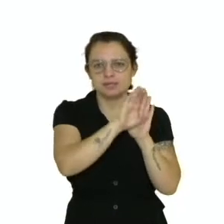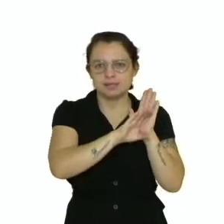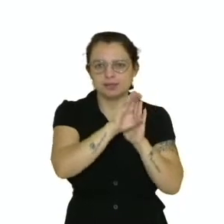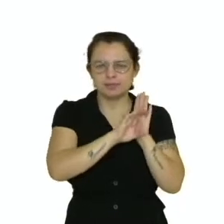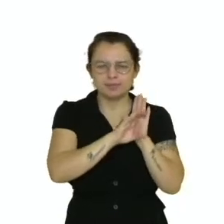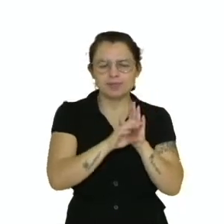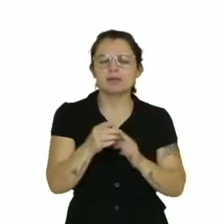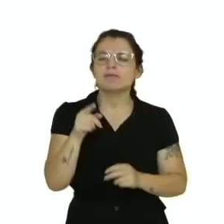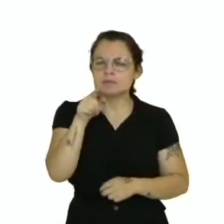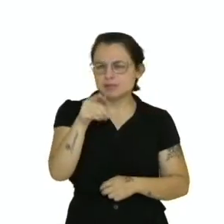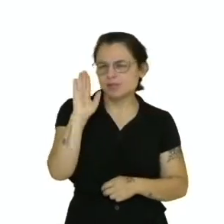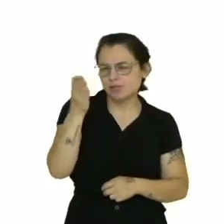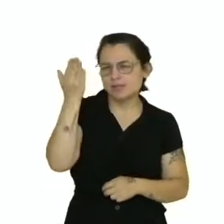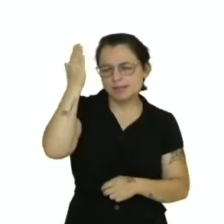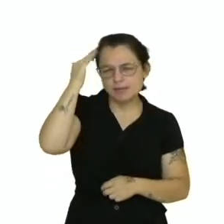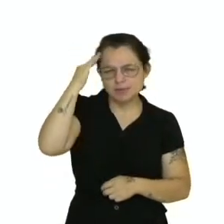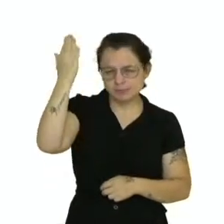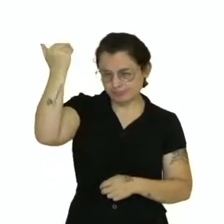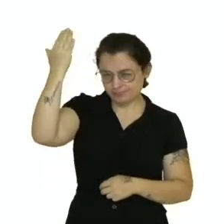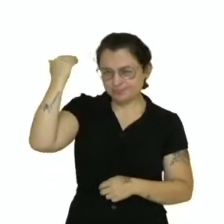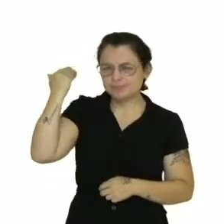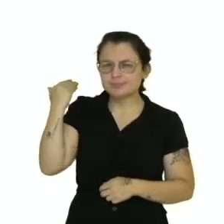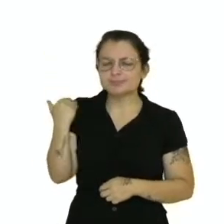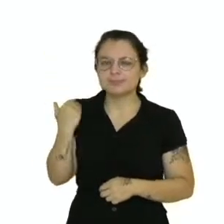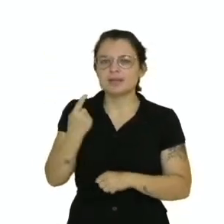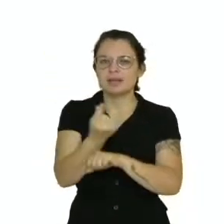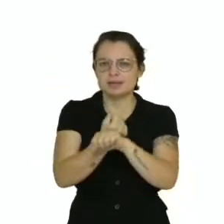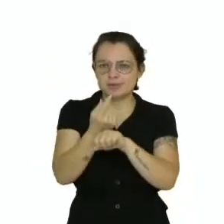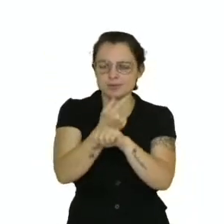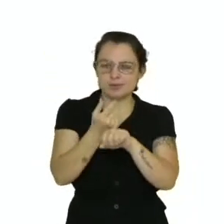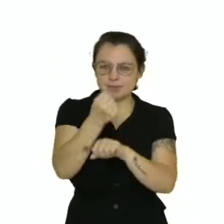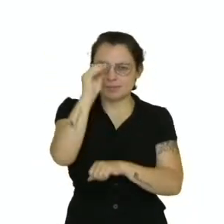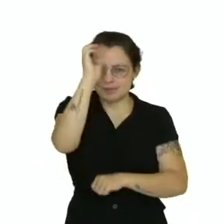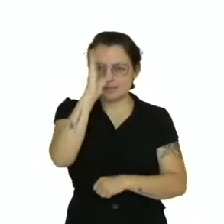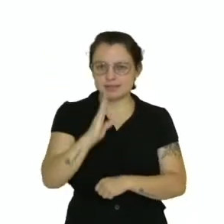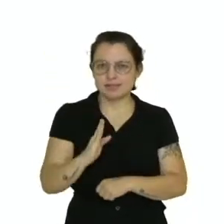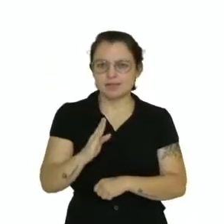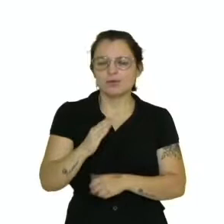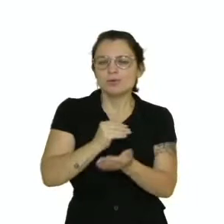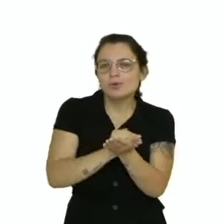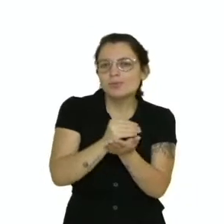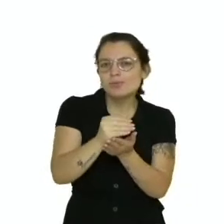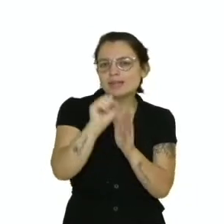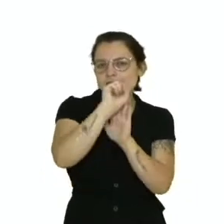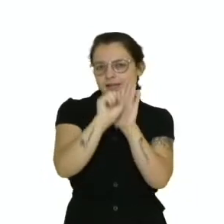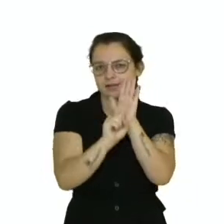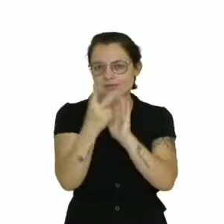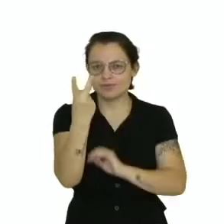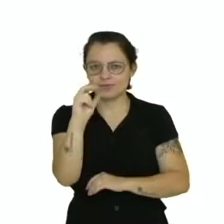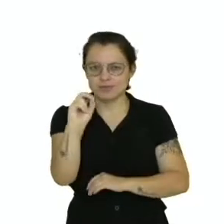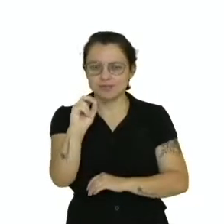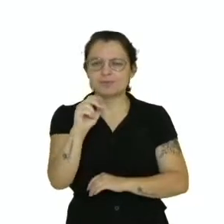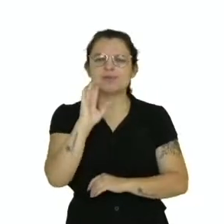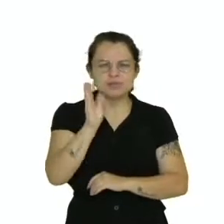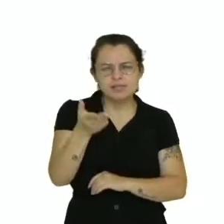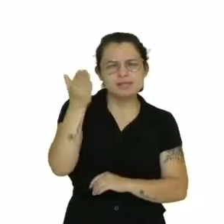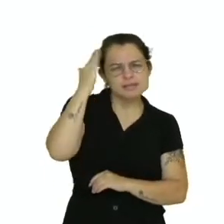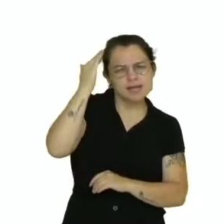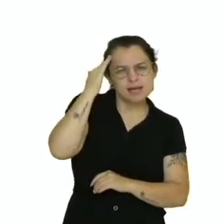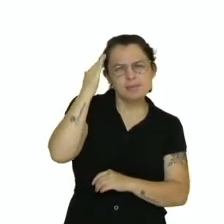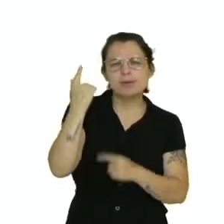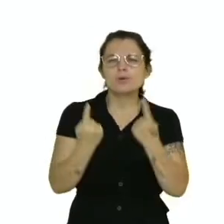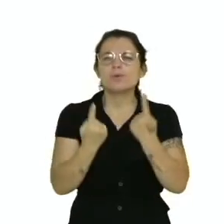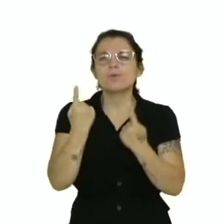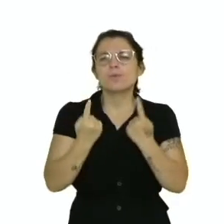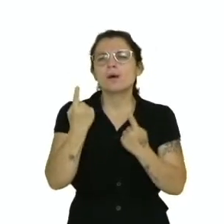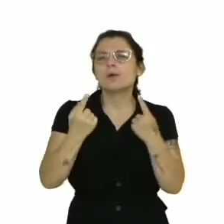era caracterizada a economia brasileira até o início do século XX? Vocês sabem qual parte do país e em que momento teve